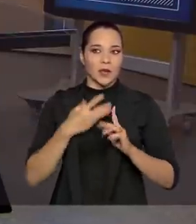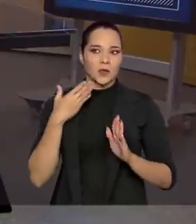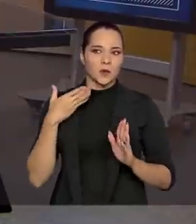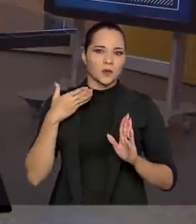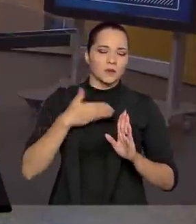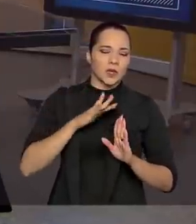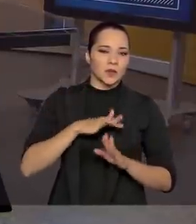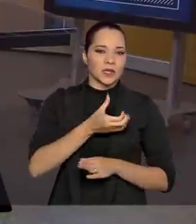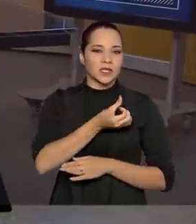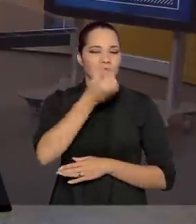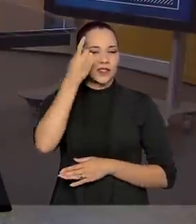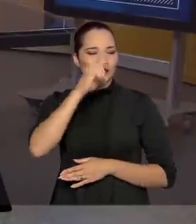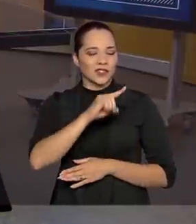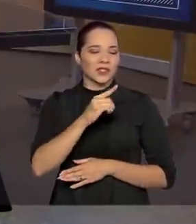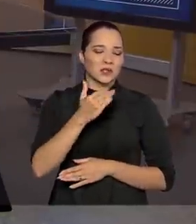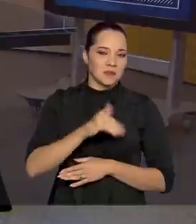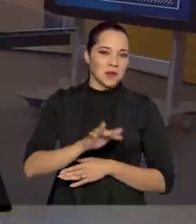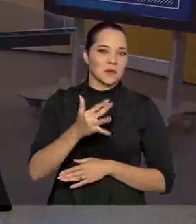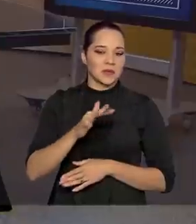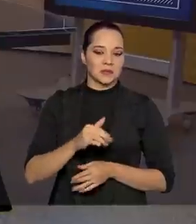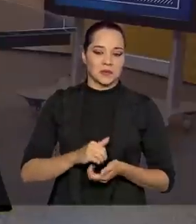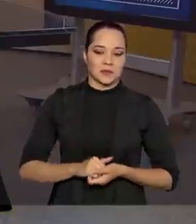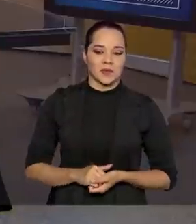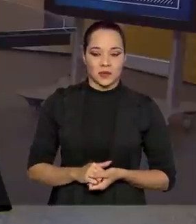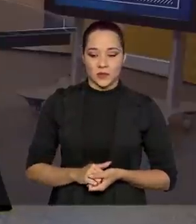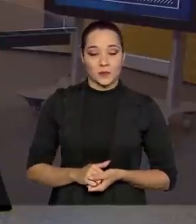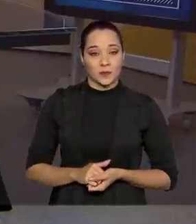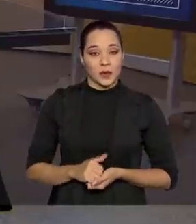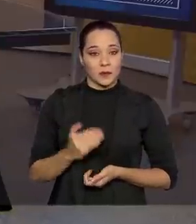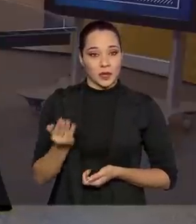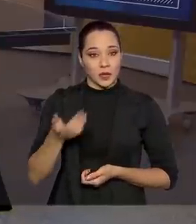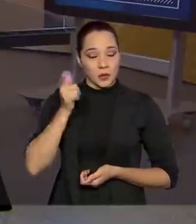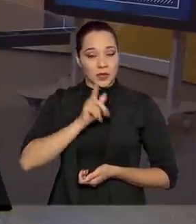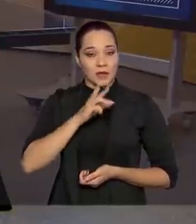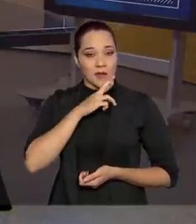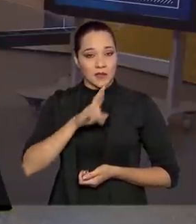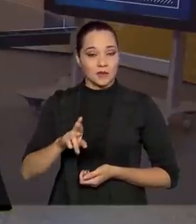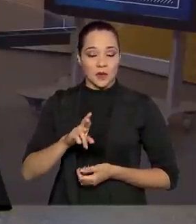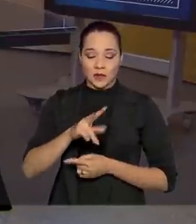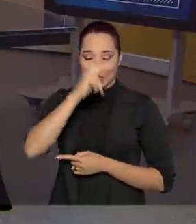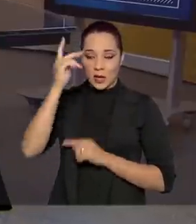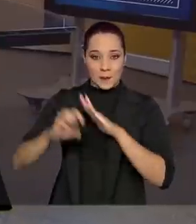tem sido de 6 dias e meio, né, para que ele tenha uma resposta do